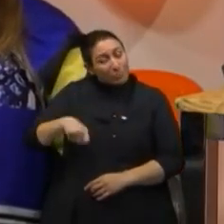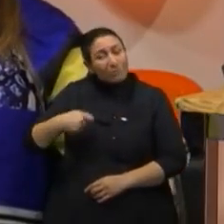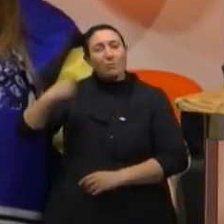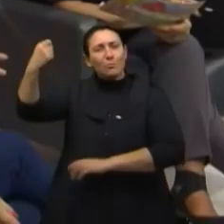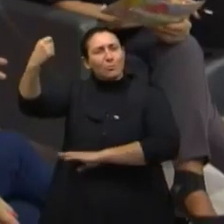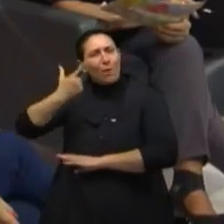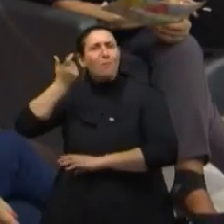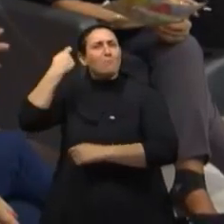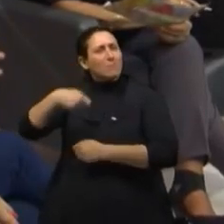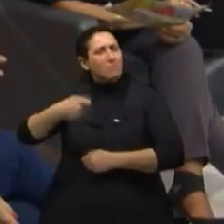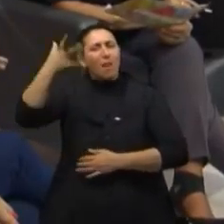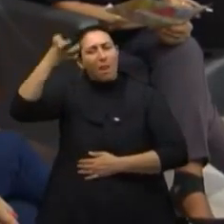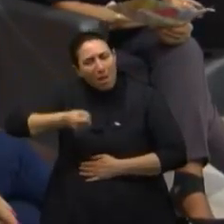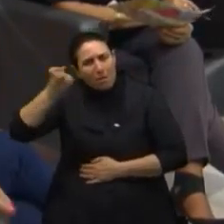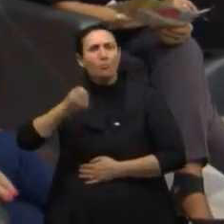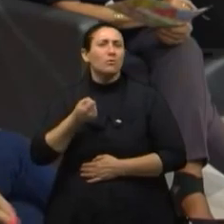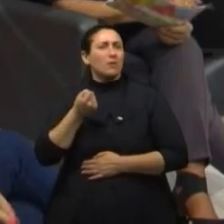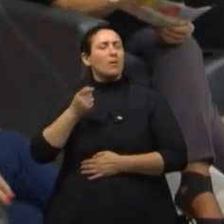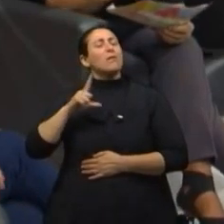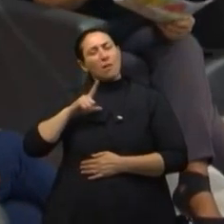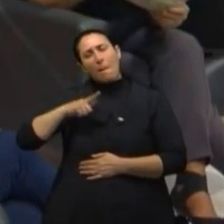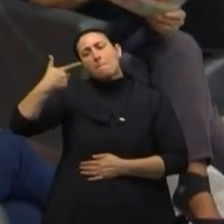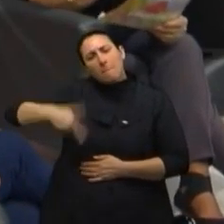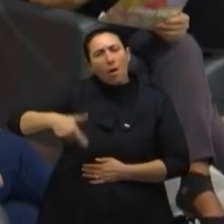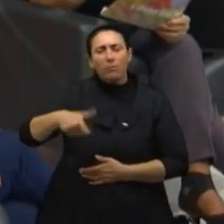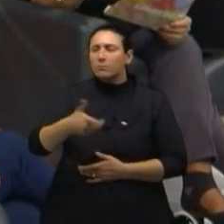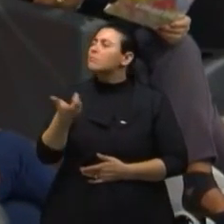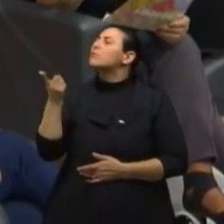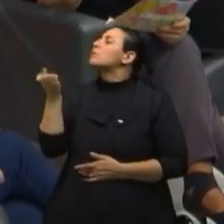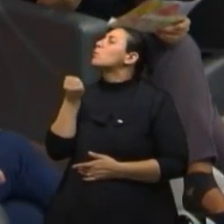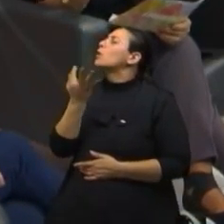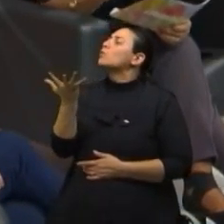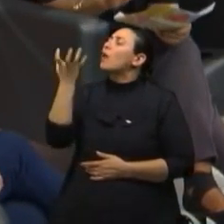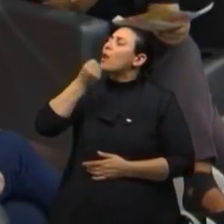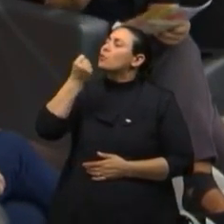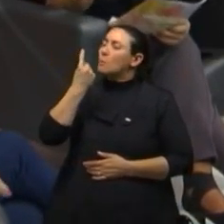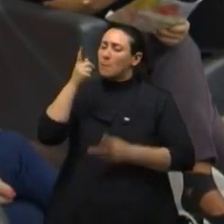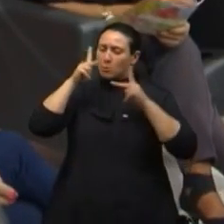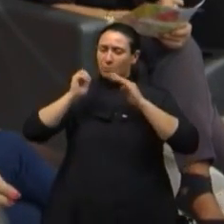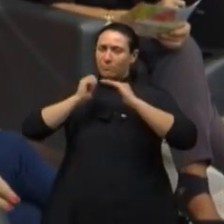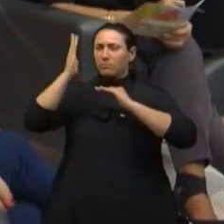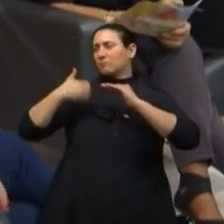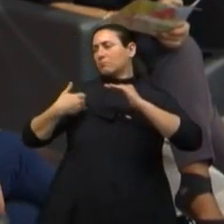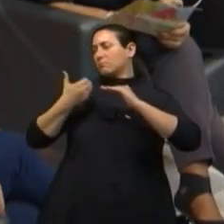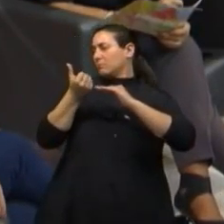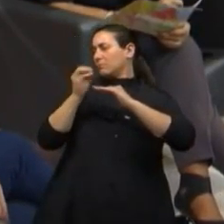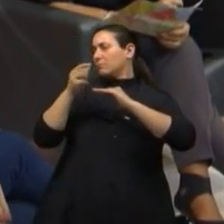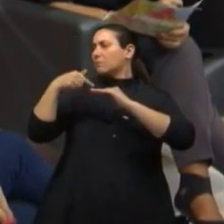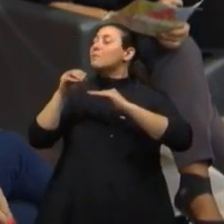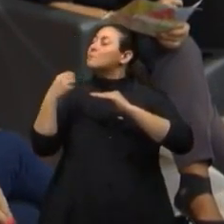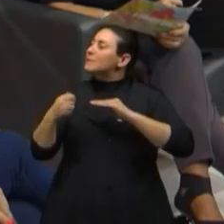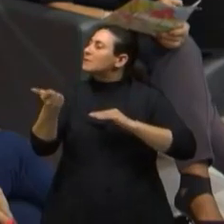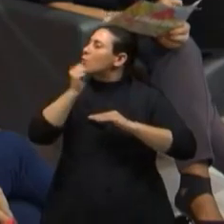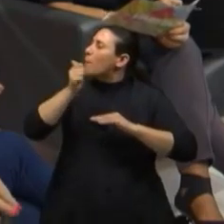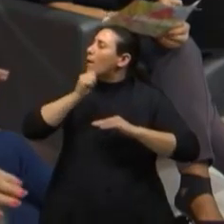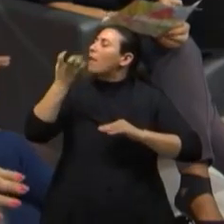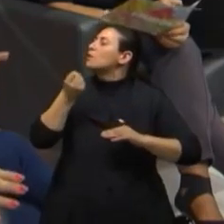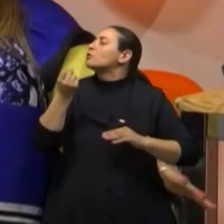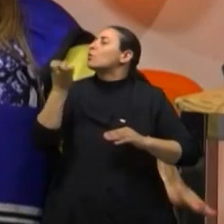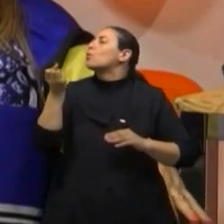não vai ser a mesma o leite tem mais e quanto de leite por dia uma pessoa de mais de 60 70 mais de